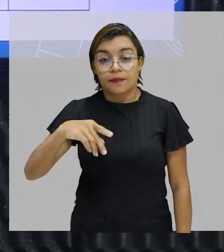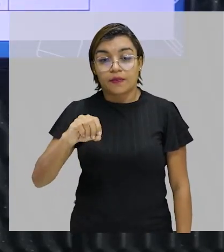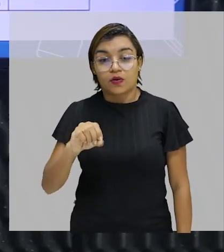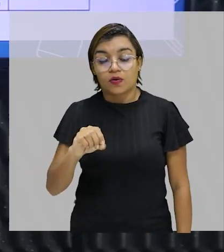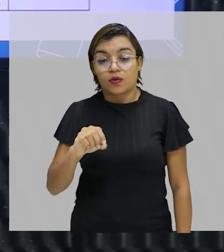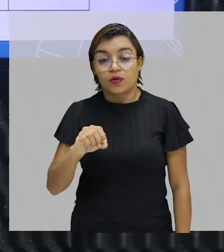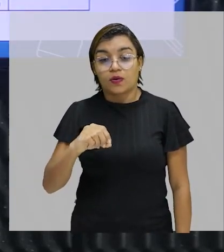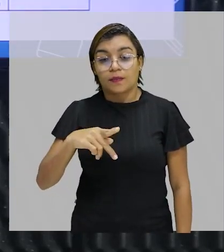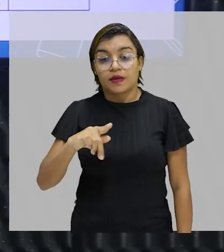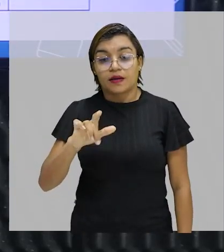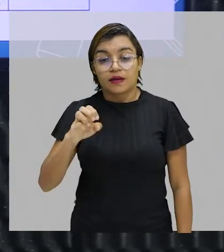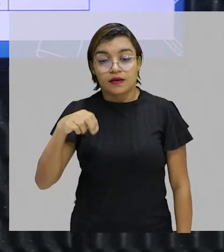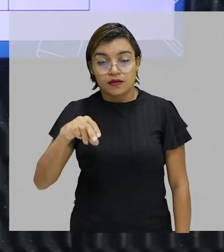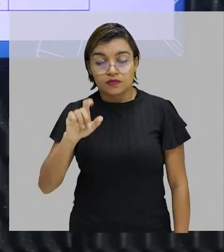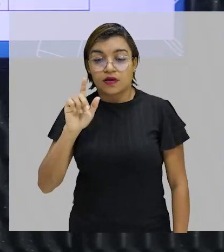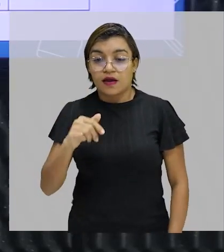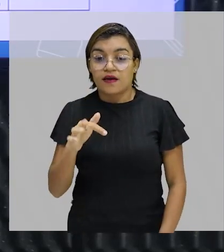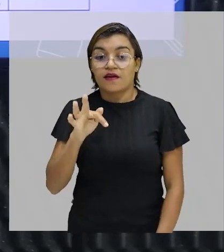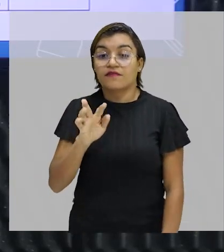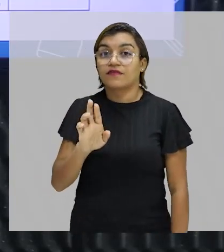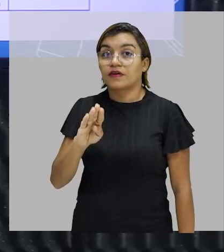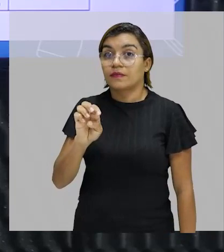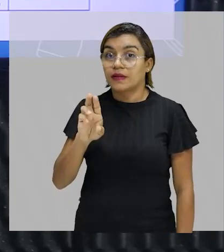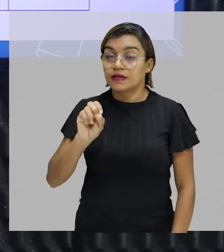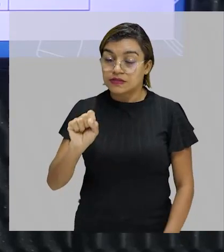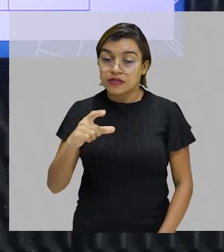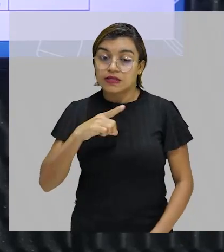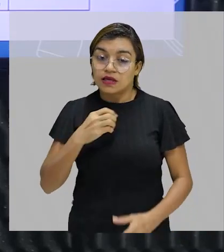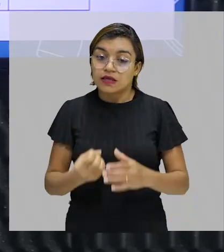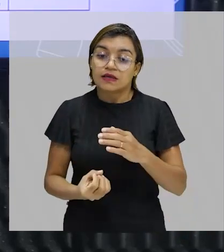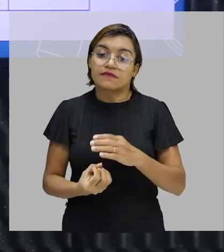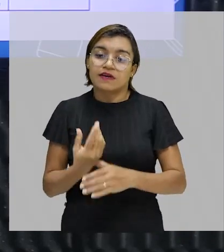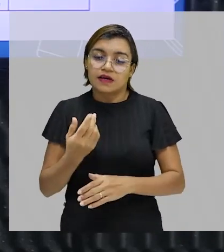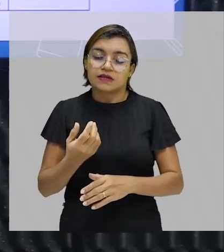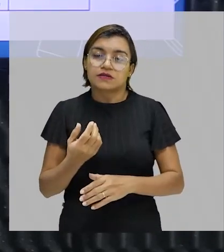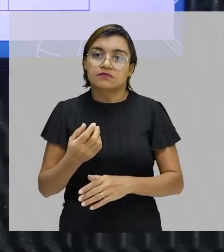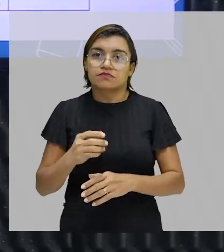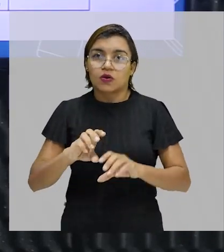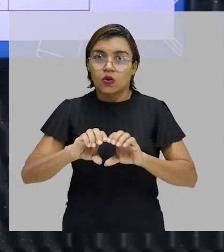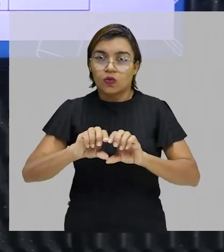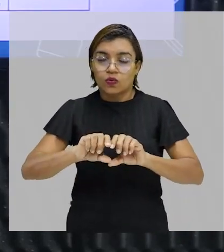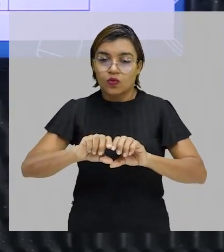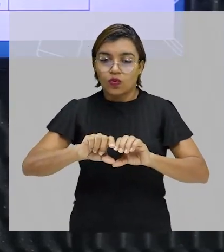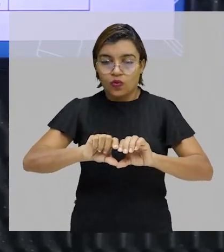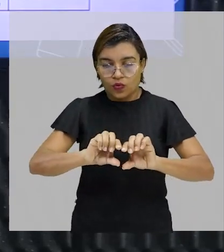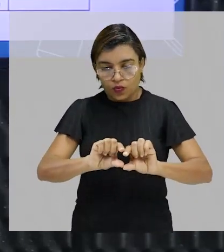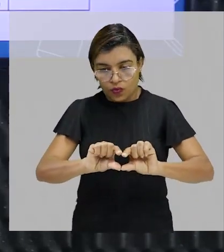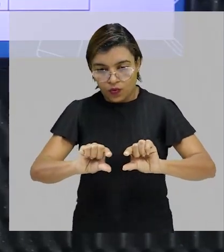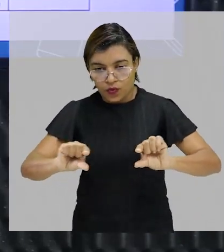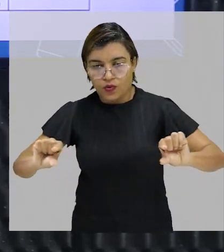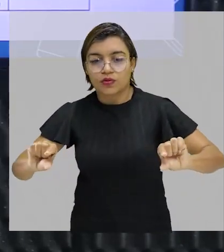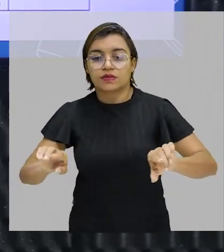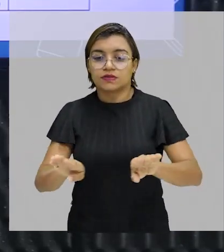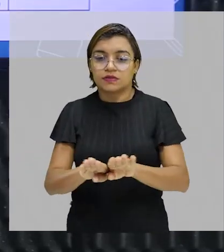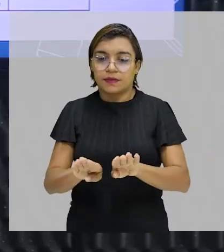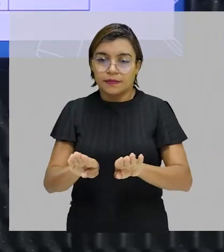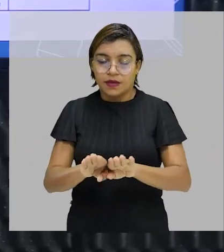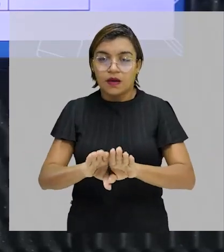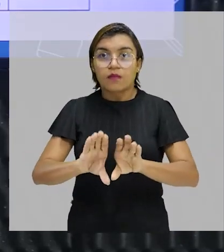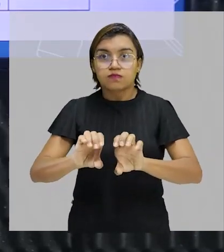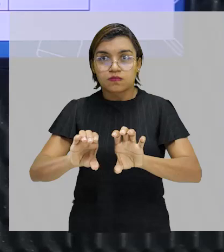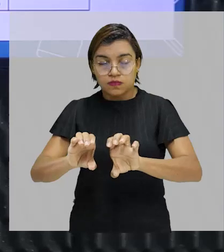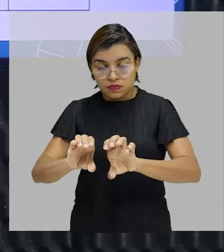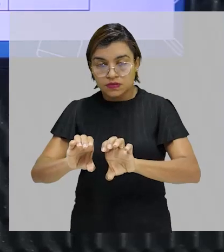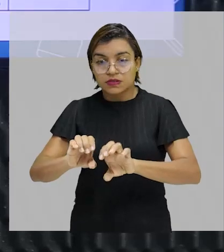como fibras, a fabricação de cordas e de assentos de cadeiras, certo? O poliestireno